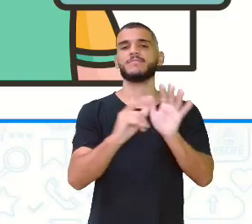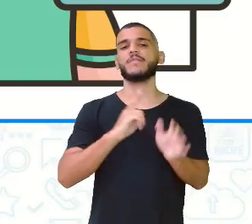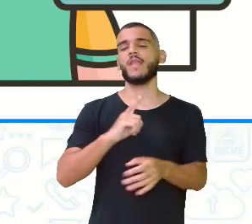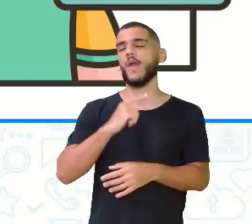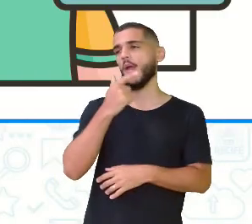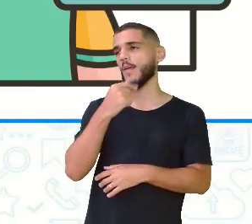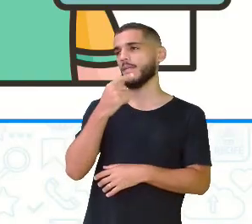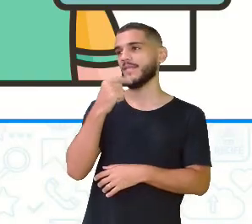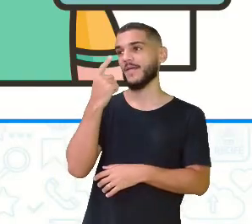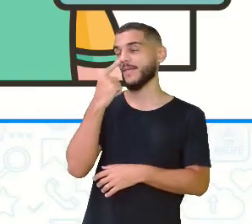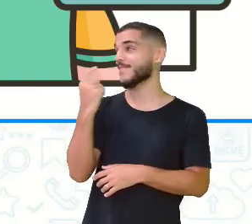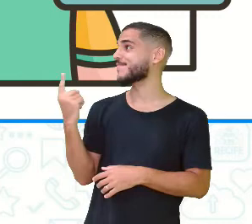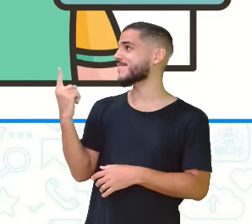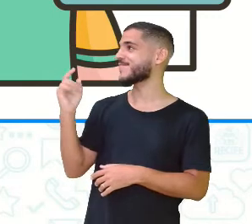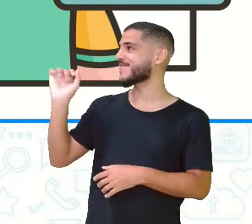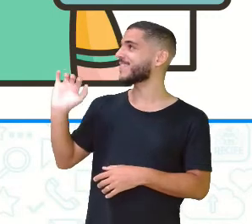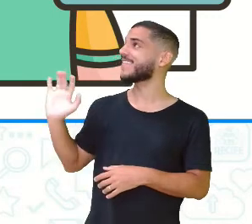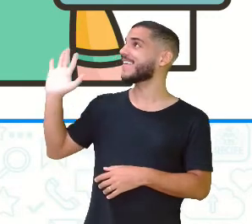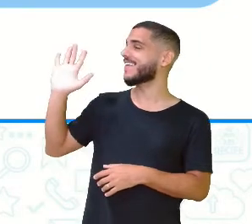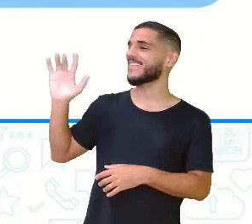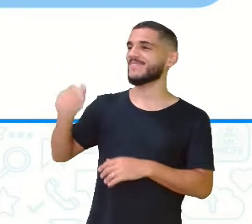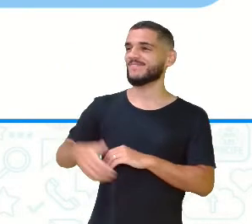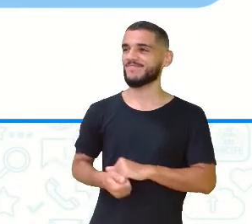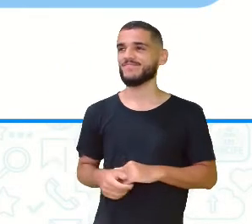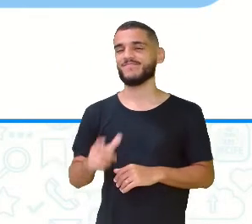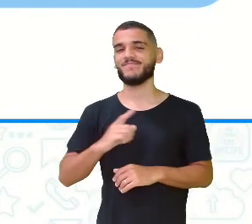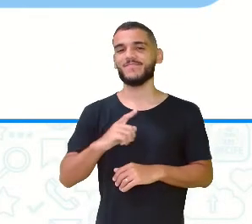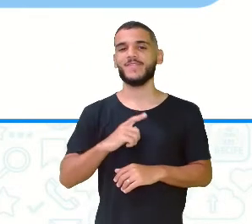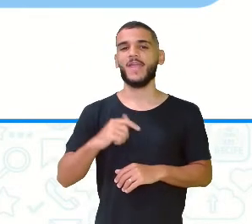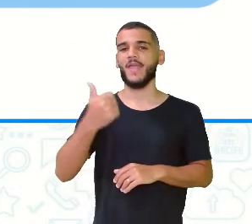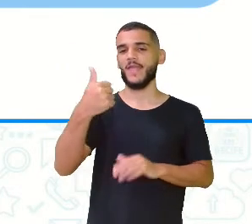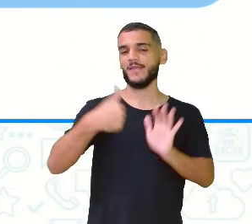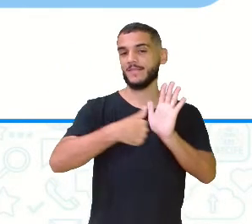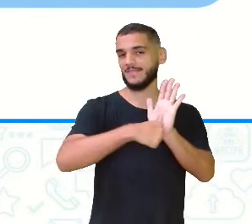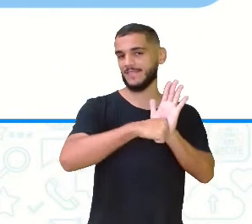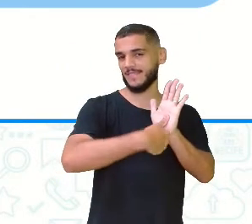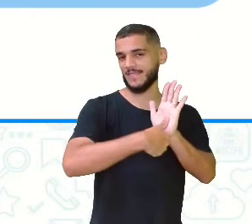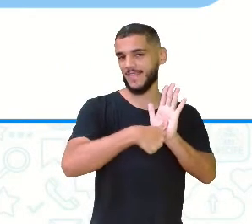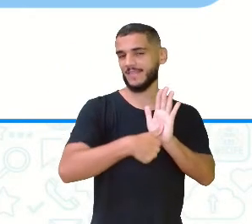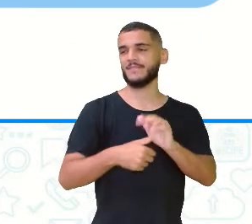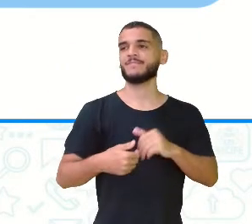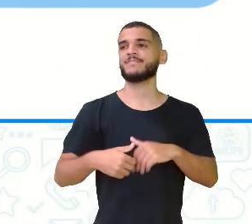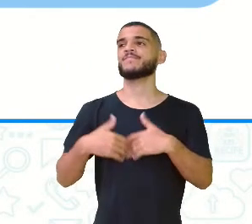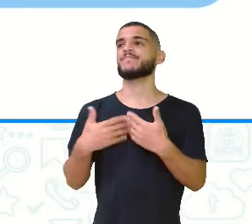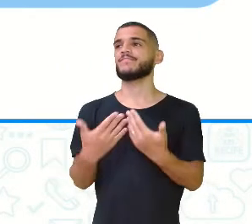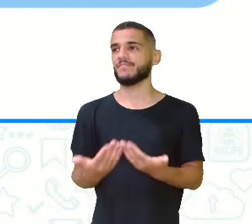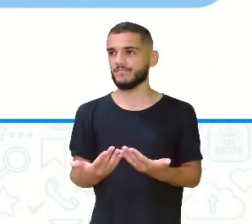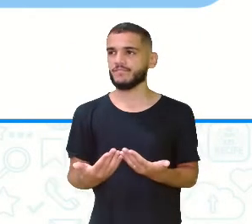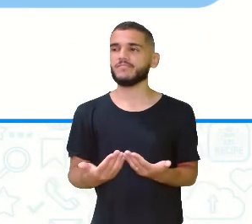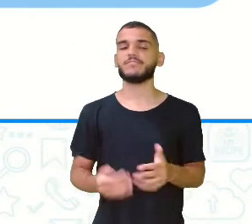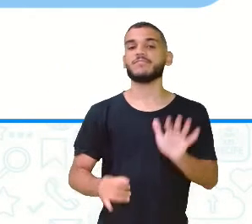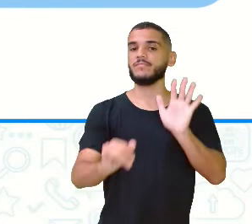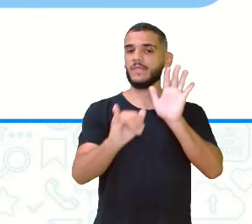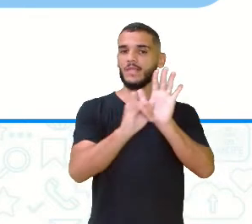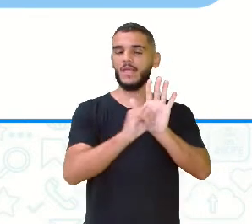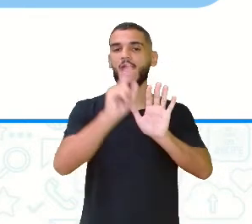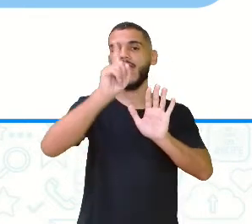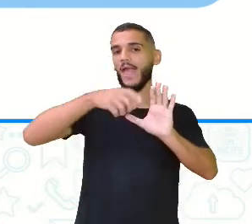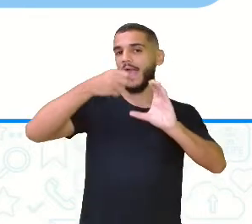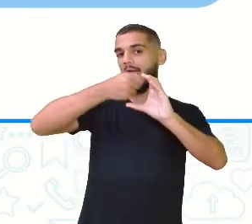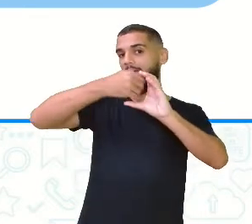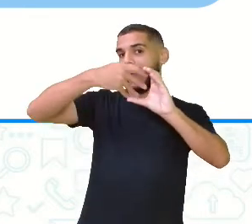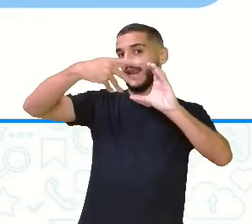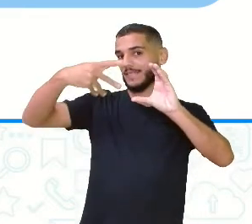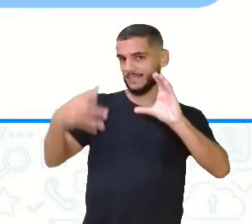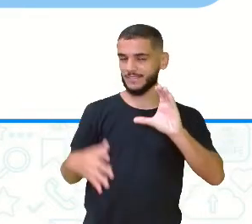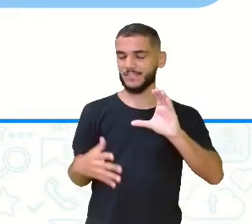menininho e ali ele está com um documentozinho do lado. Por quê? Identidade é um conjunto de características que distinguem